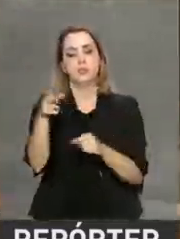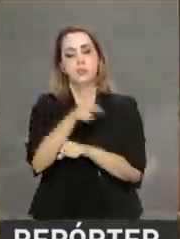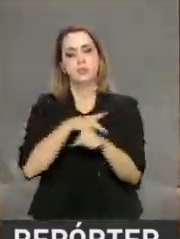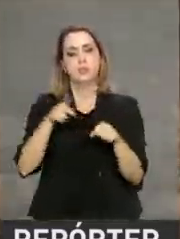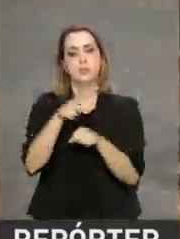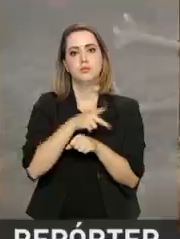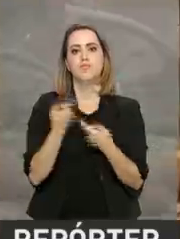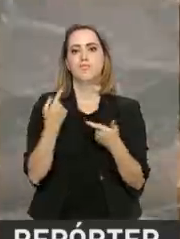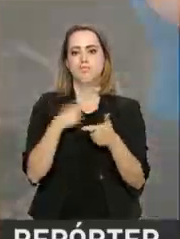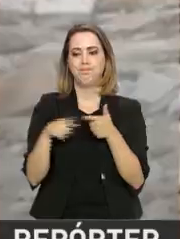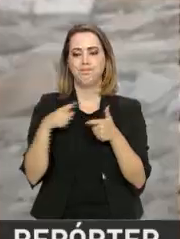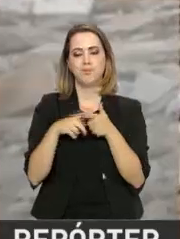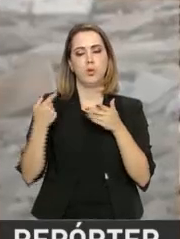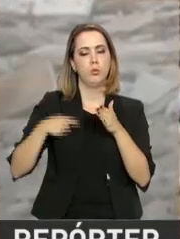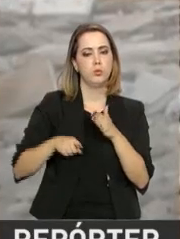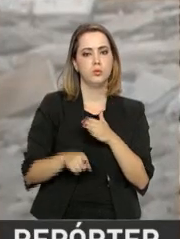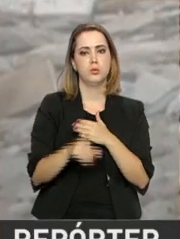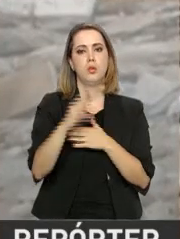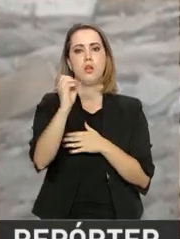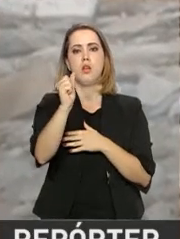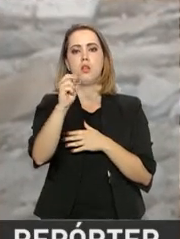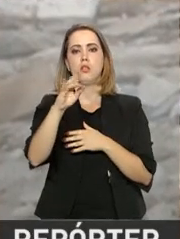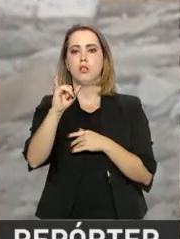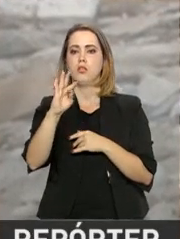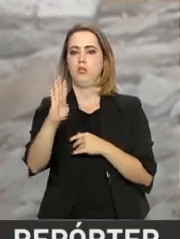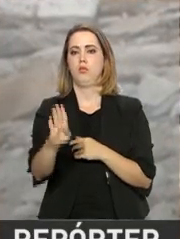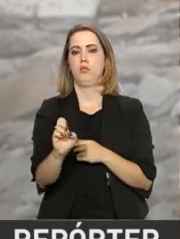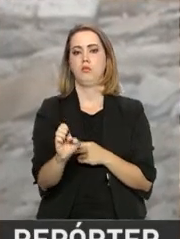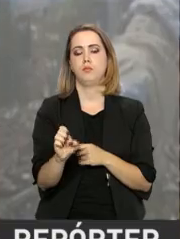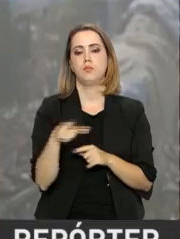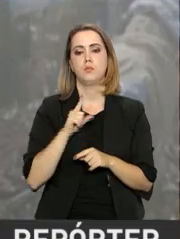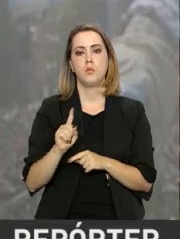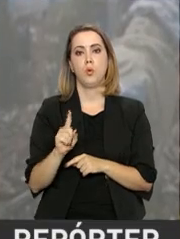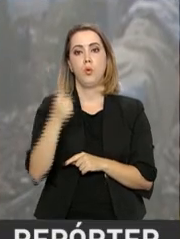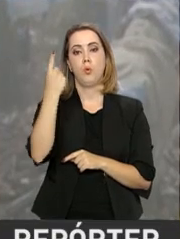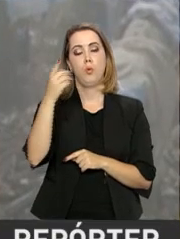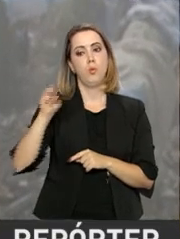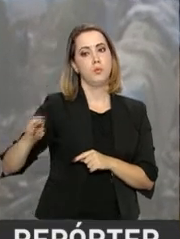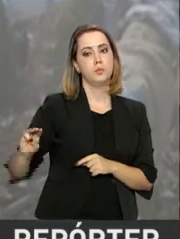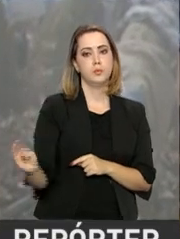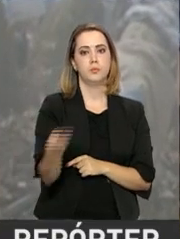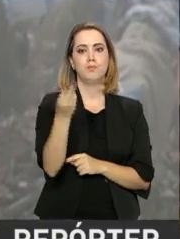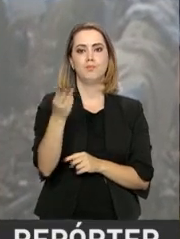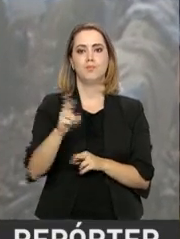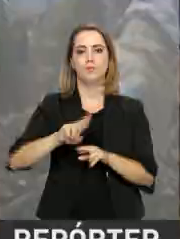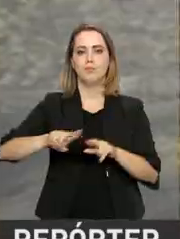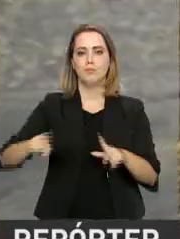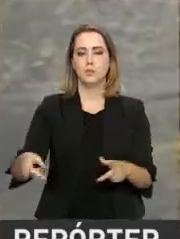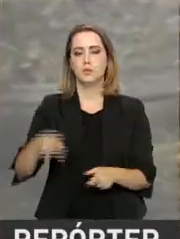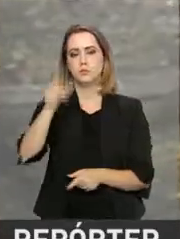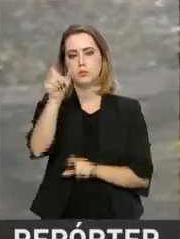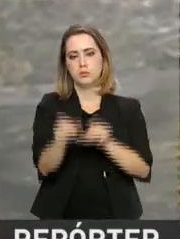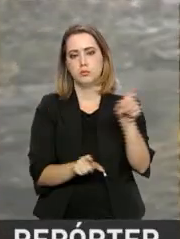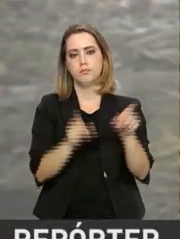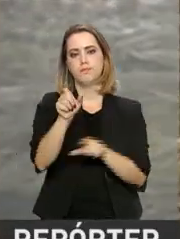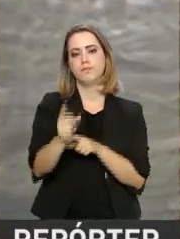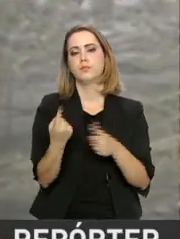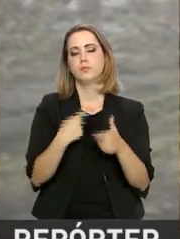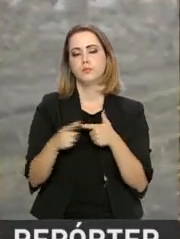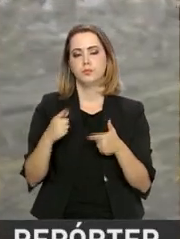Caribe segundo a Organização das Nações Unidas 1.400000 haitianos foram